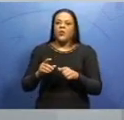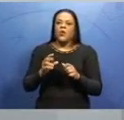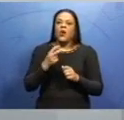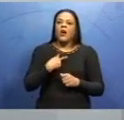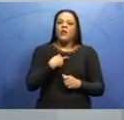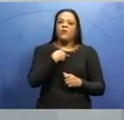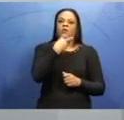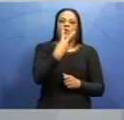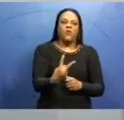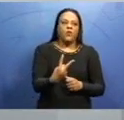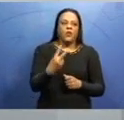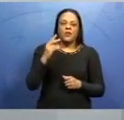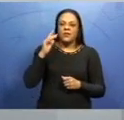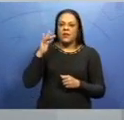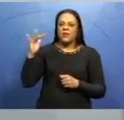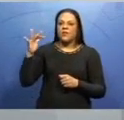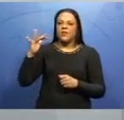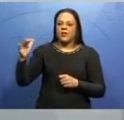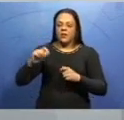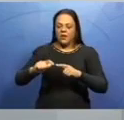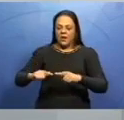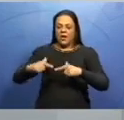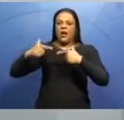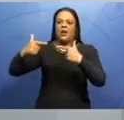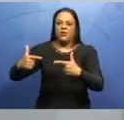ativa ou passiva?